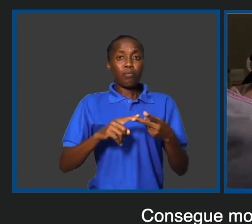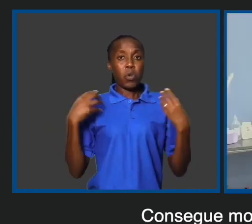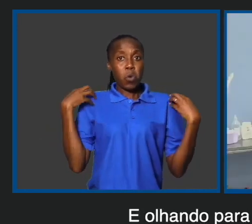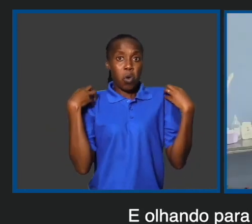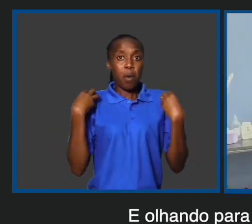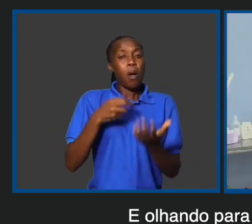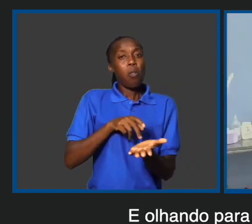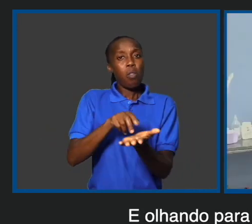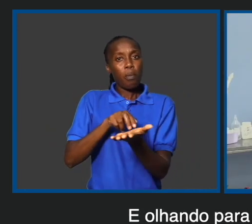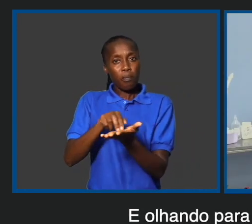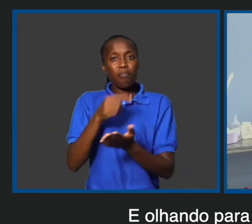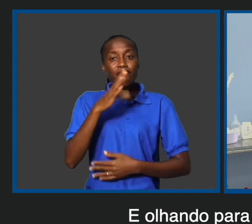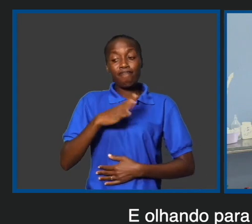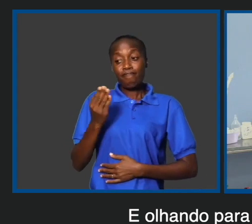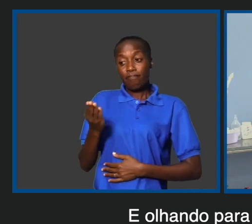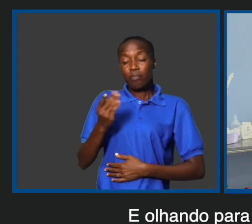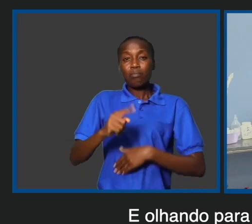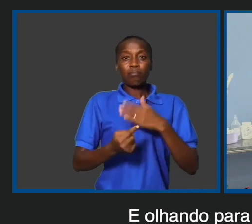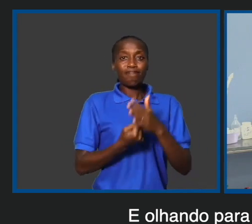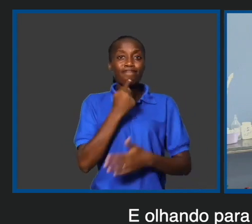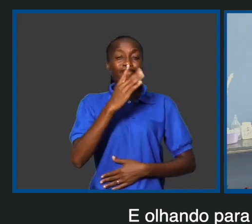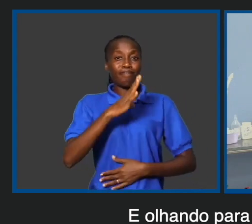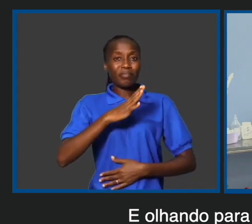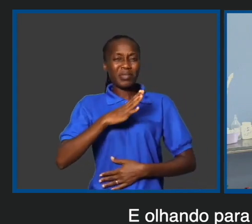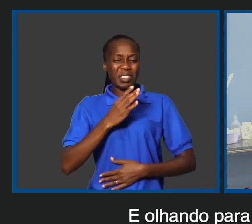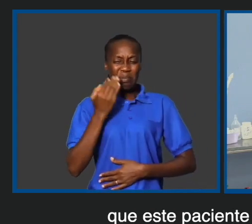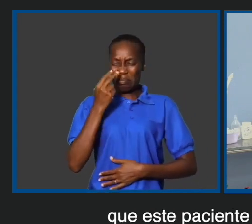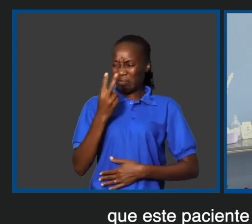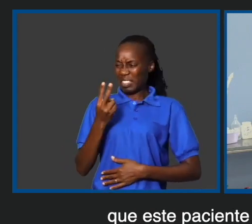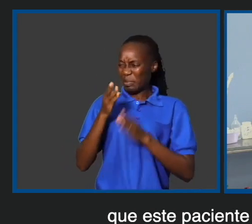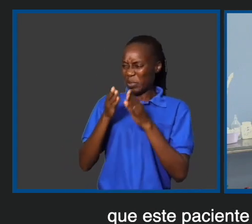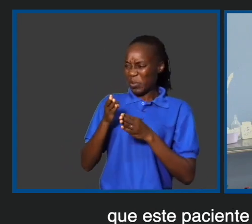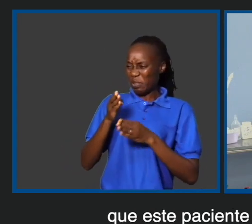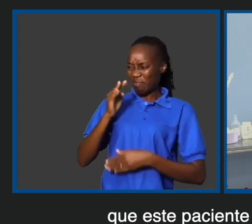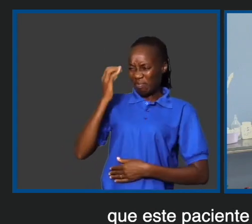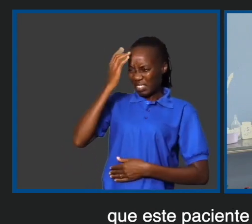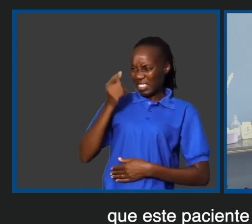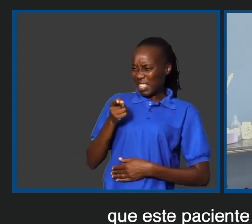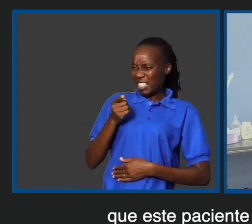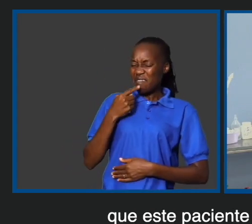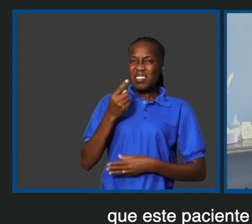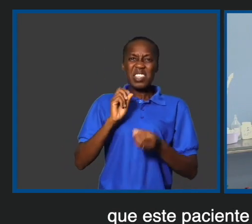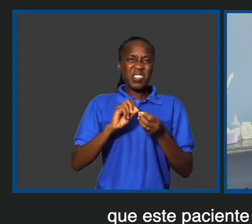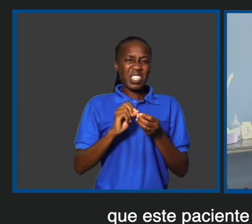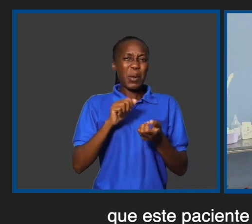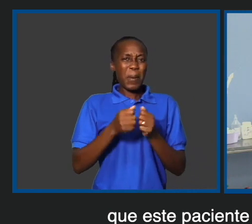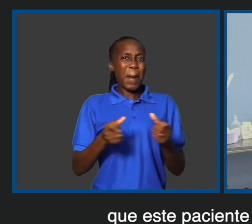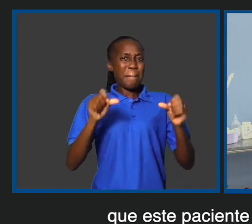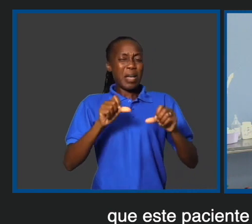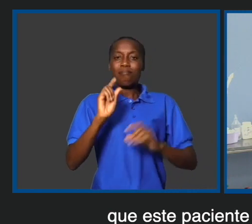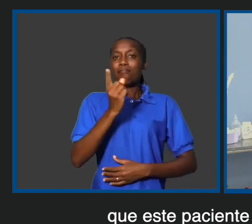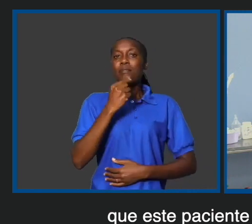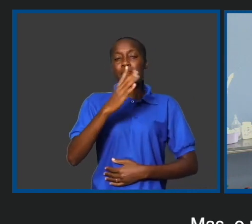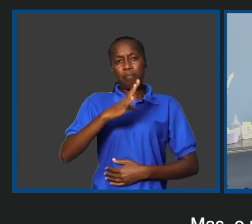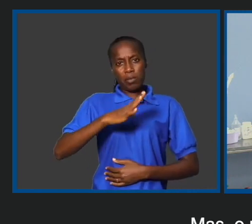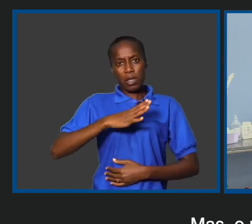membros inferiores. E olhando para a gravidade do trauma, realmente não se pode imaginar que esse paciente esteja neurologicamente intacto, mas